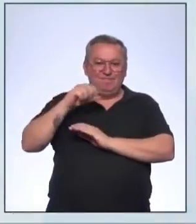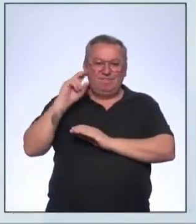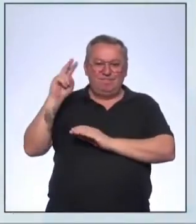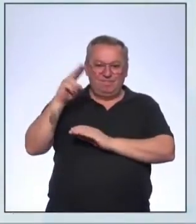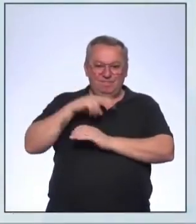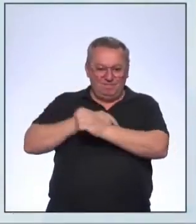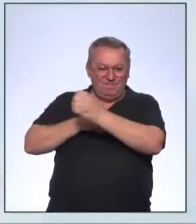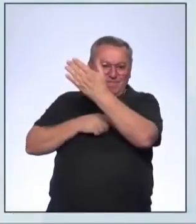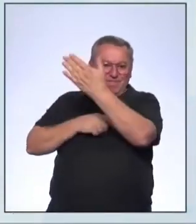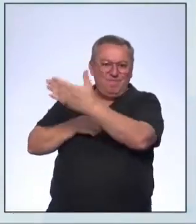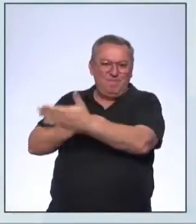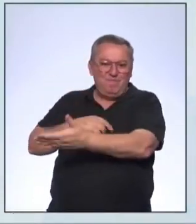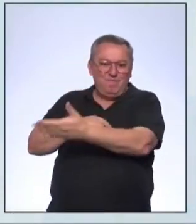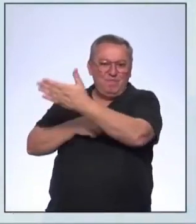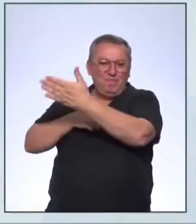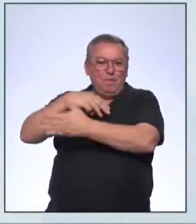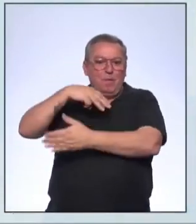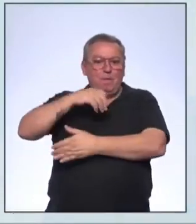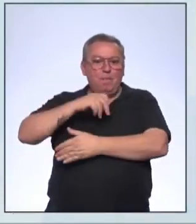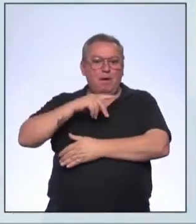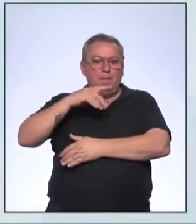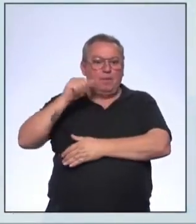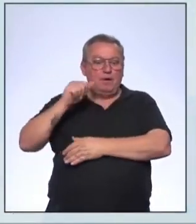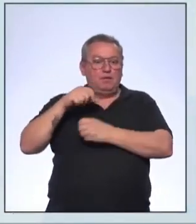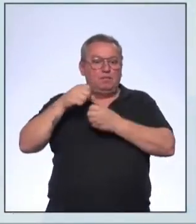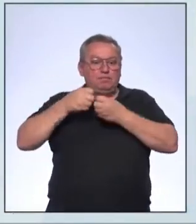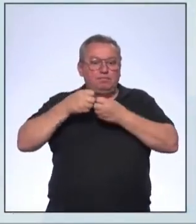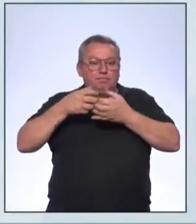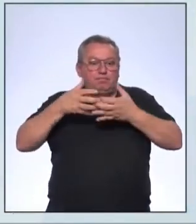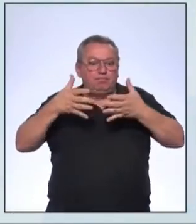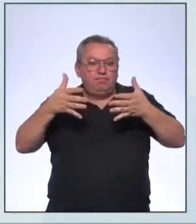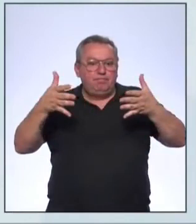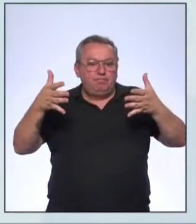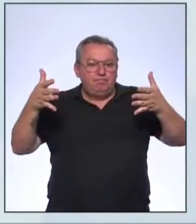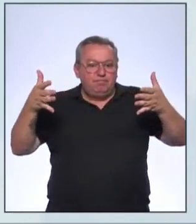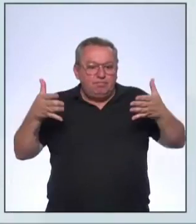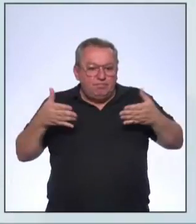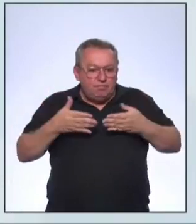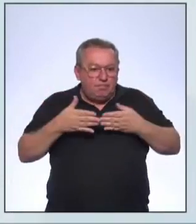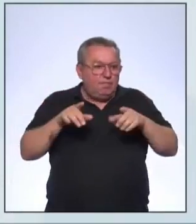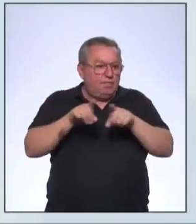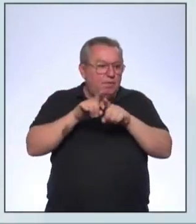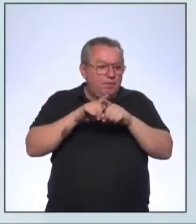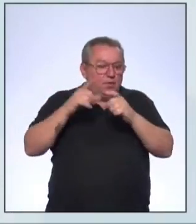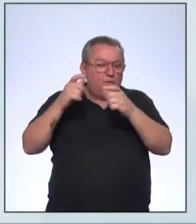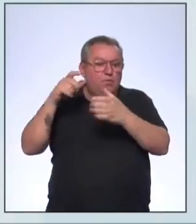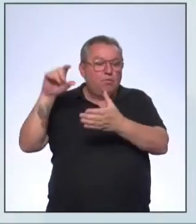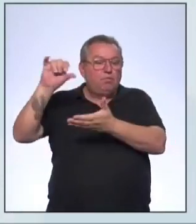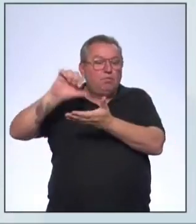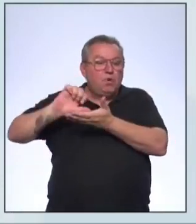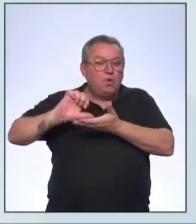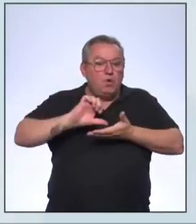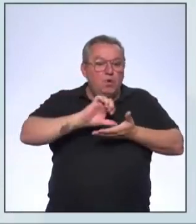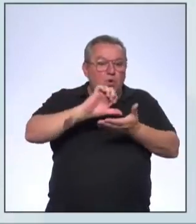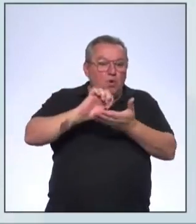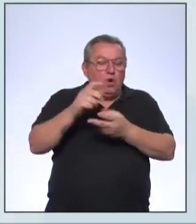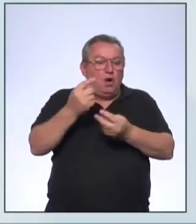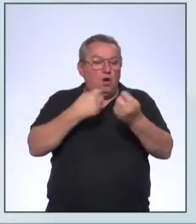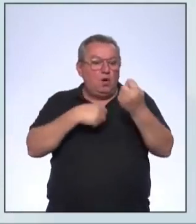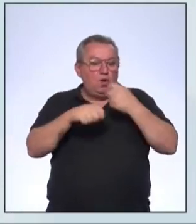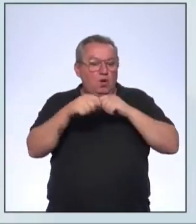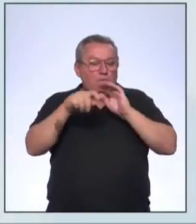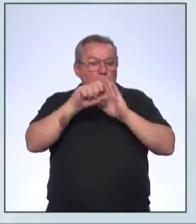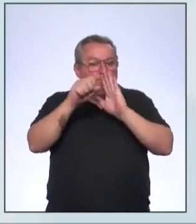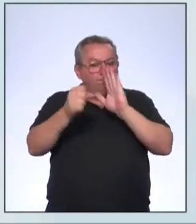mapa de vocês aí como é que estava distribuído aí com arquipélagos econômicos aí a situação da economia do século